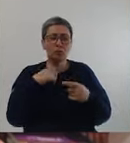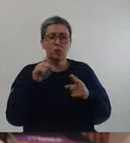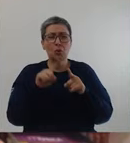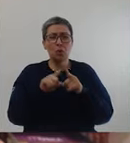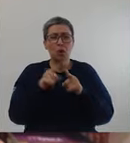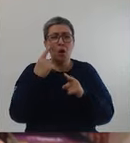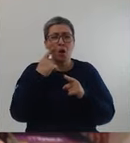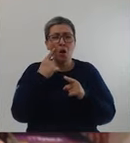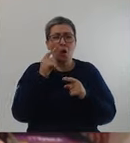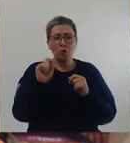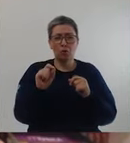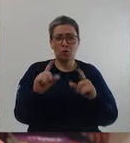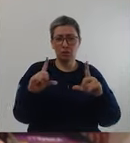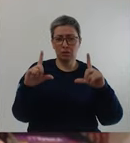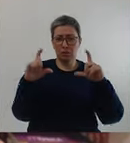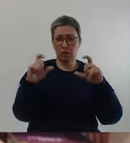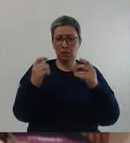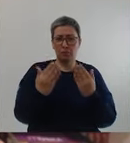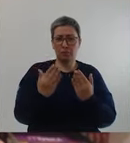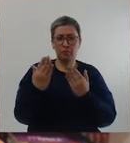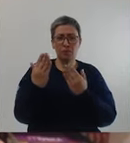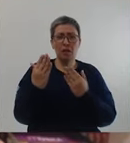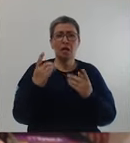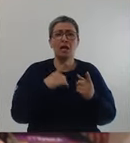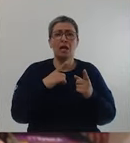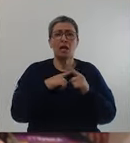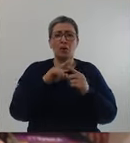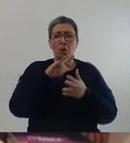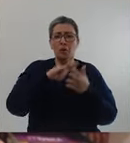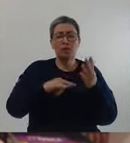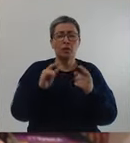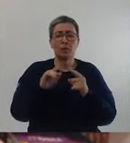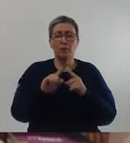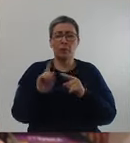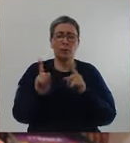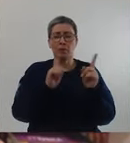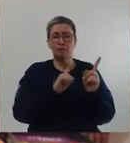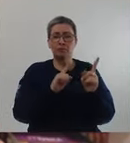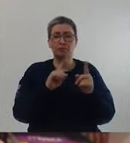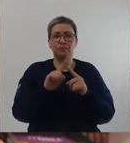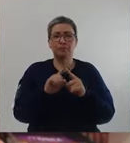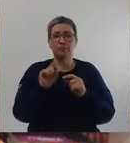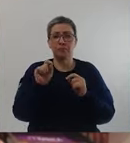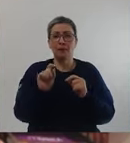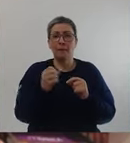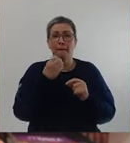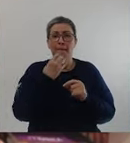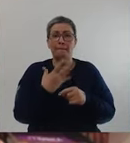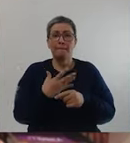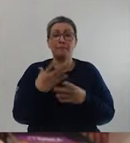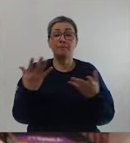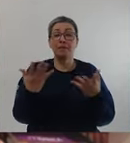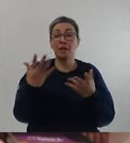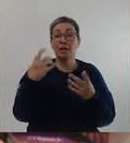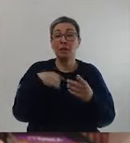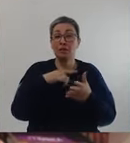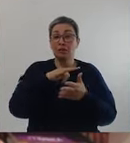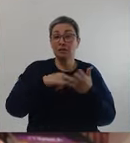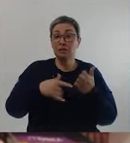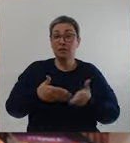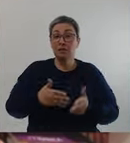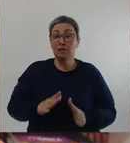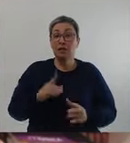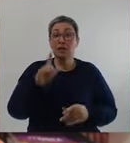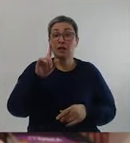Observem aqui agora este documento de identificação. Não, melhor aqui. Isso, aqui fica bom. A certidão